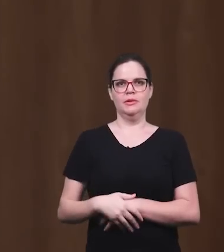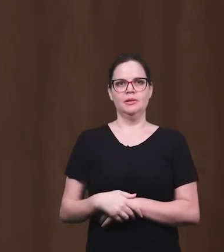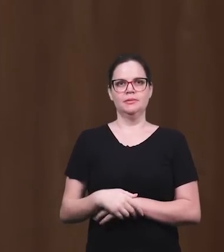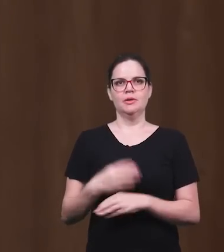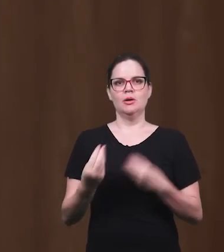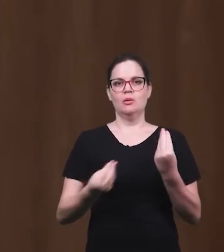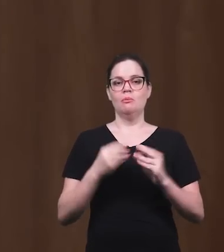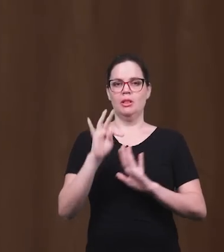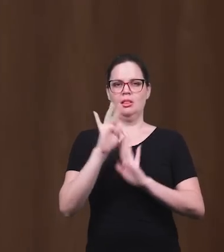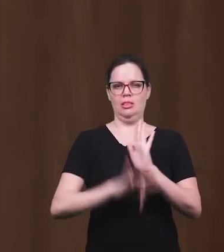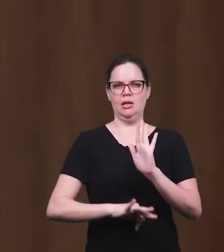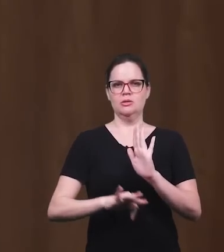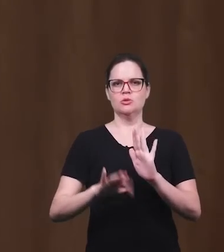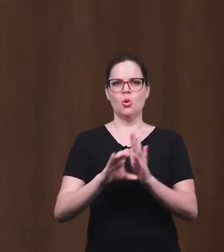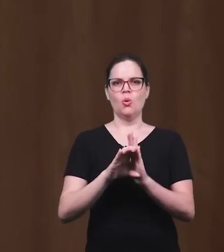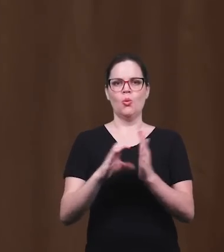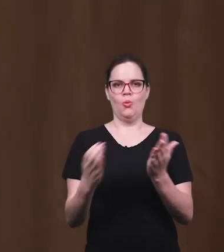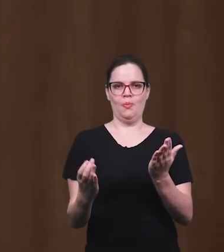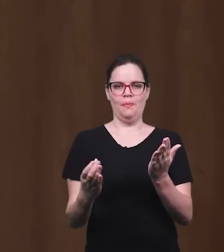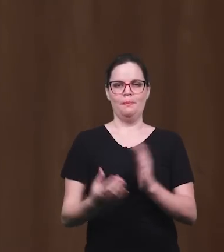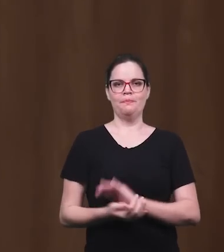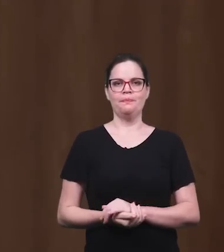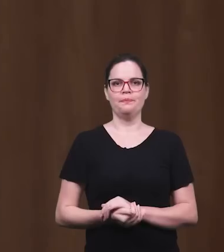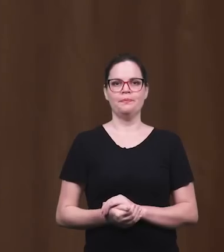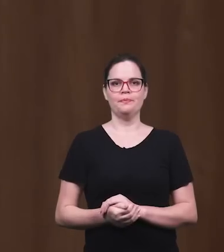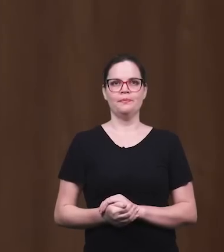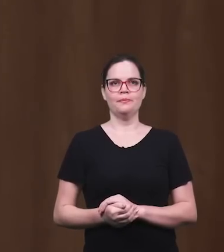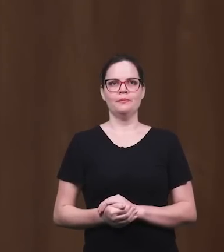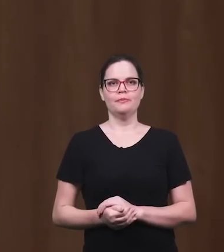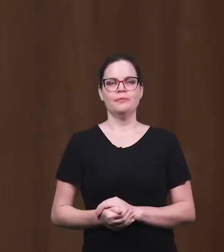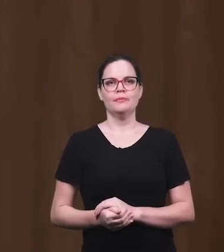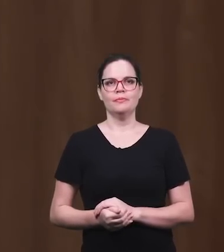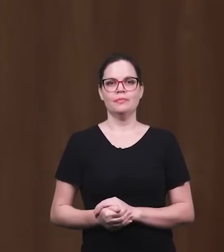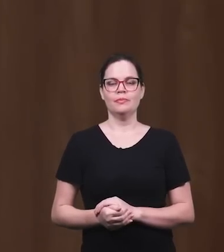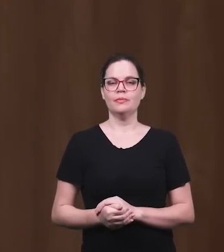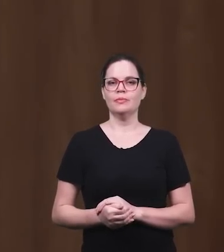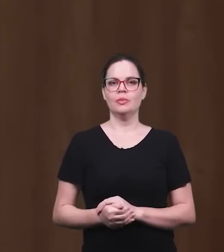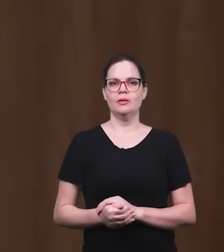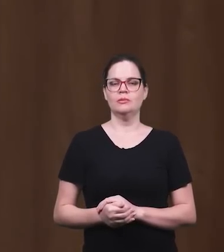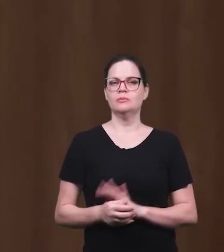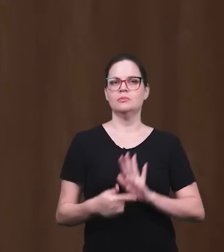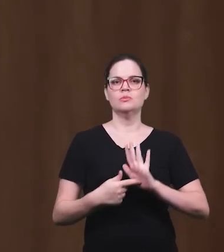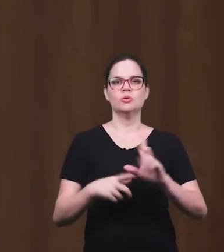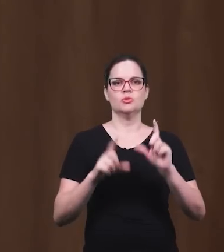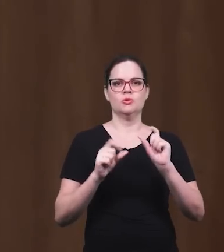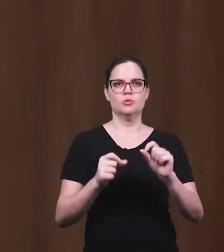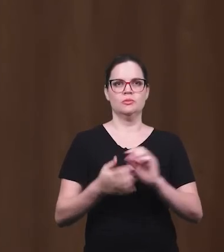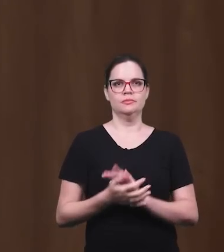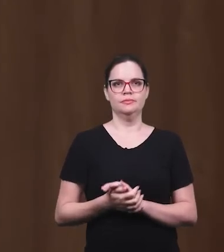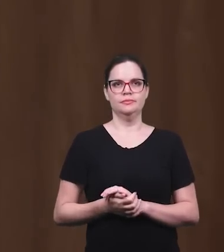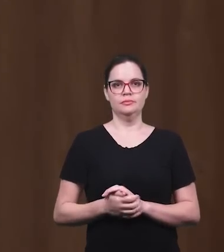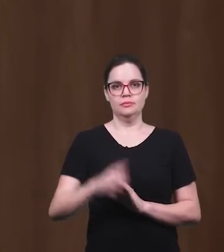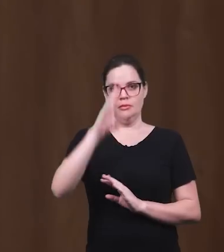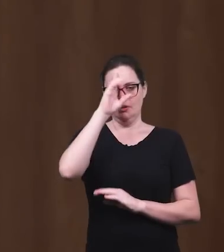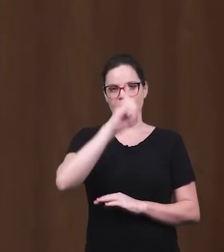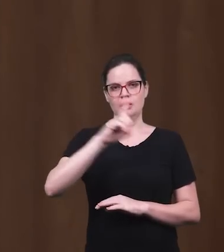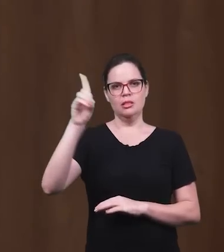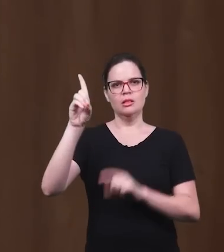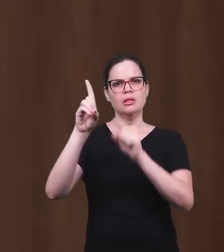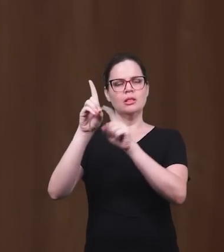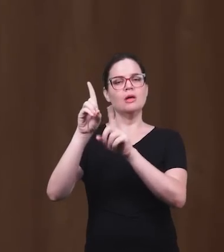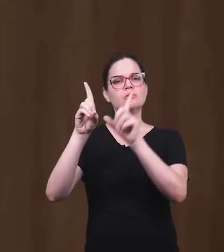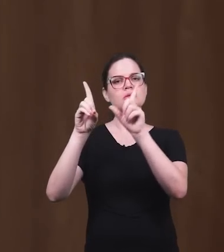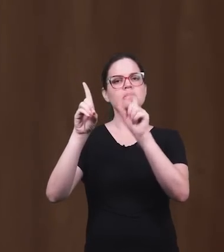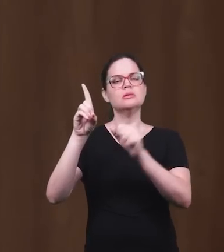Senhor ou não, que é um texto que está em Colossenses, que fala assim: seja a paz de